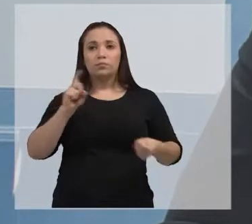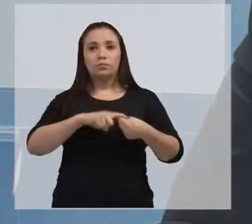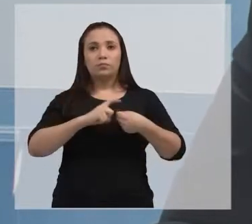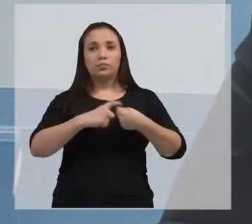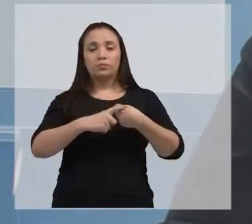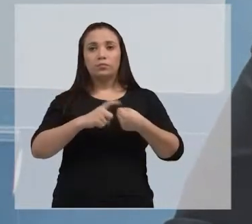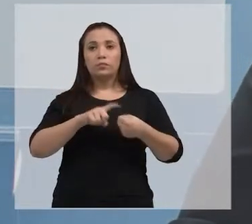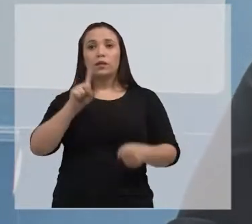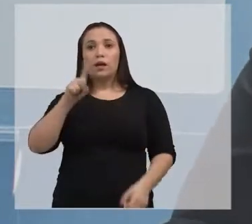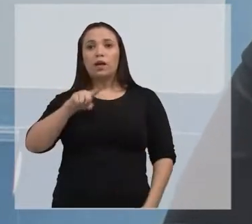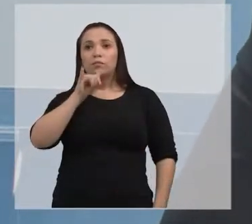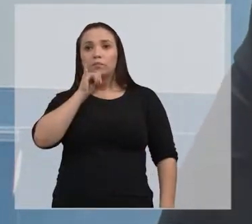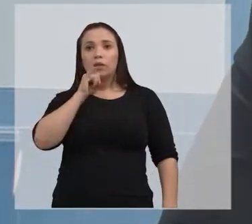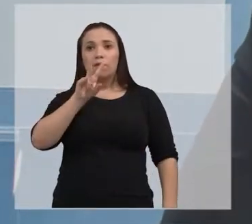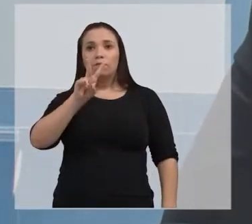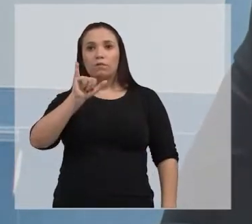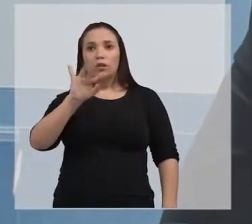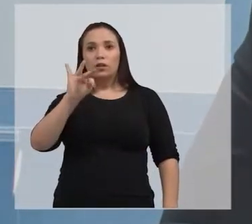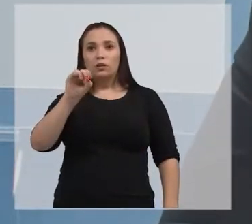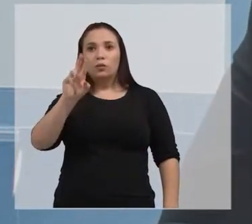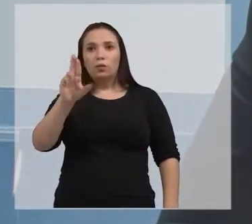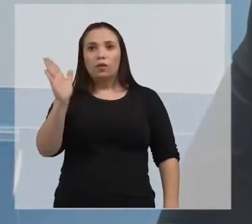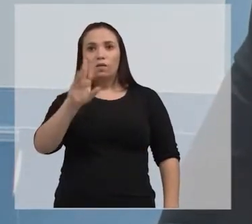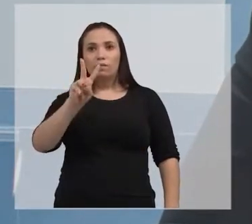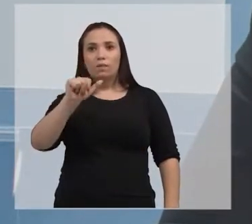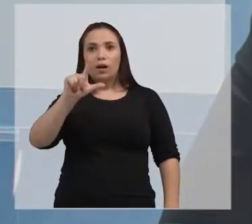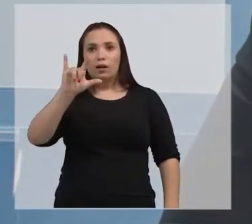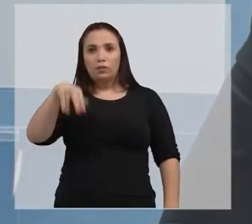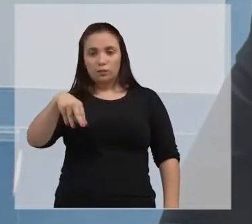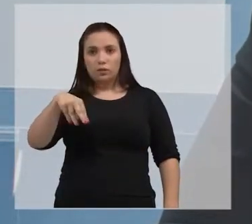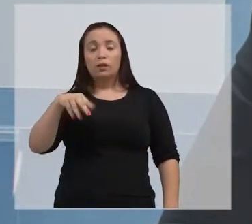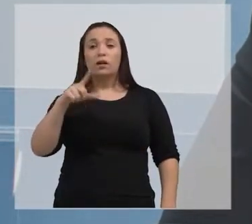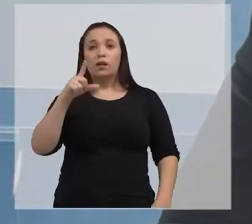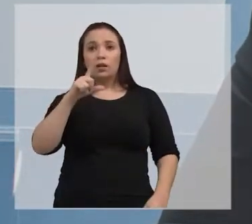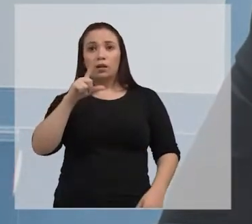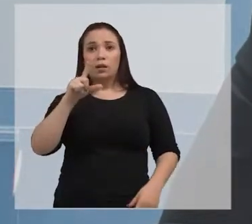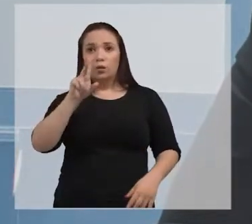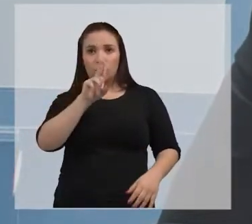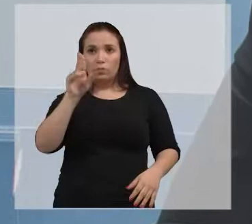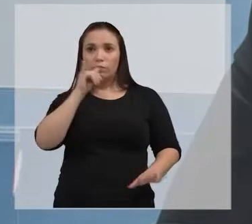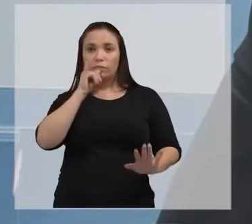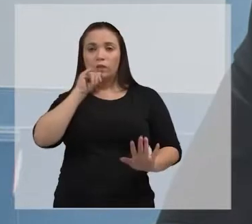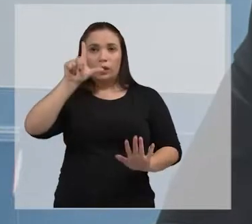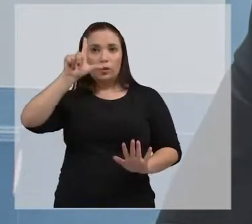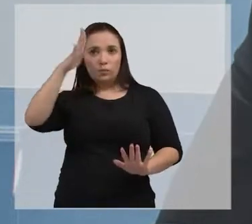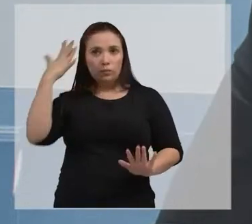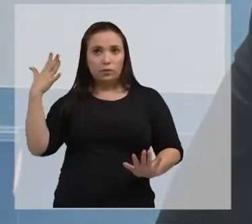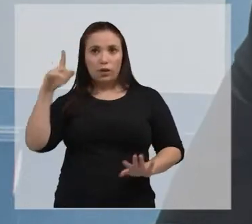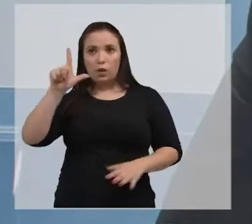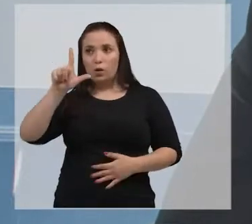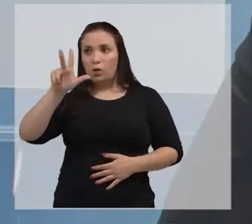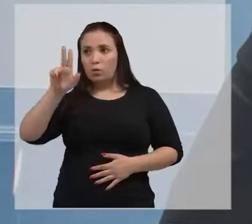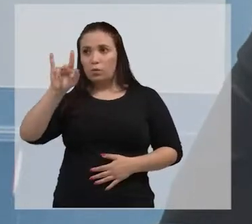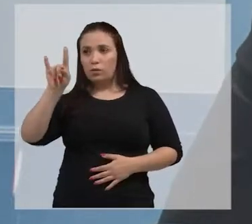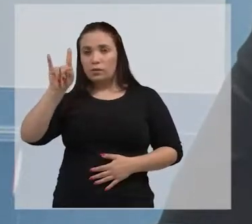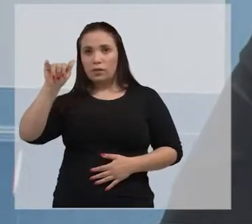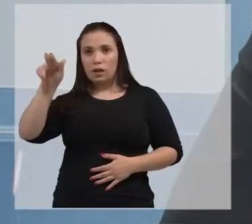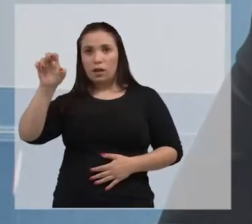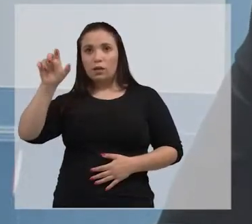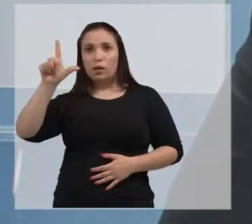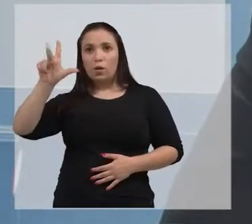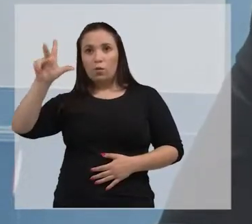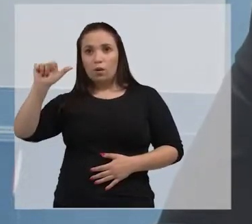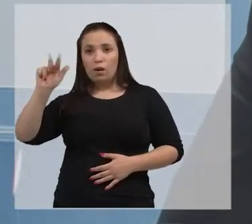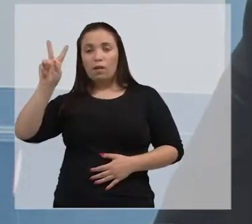ligada ao Bolsonaro, que é o Vitor Valim. Pronto. Você vai ter Luziane, Lula Lins e vai